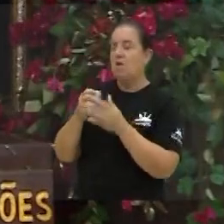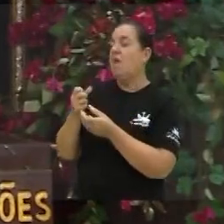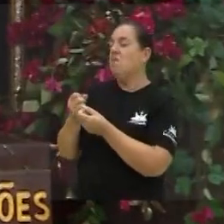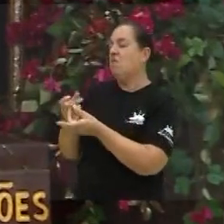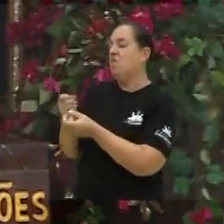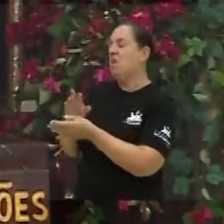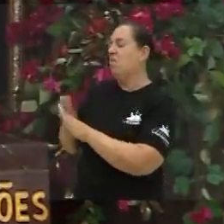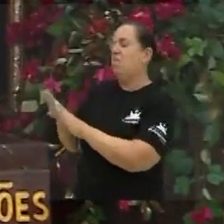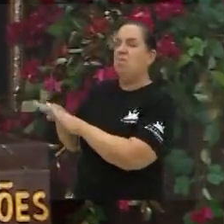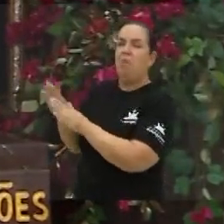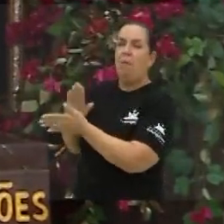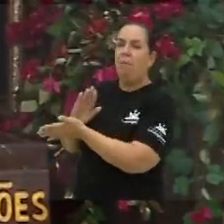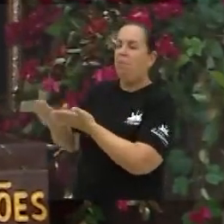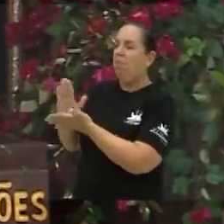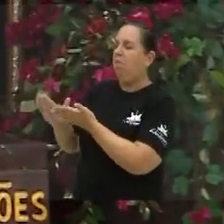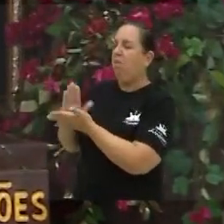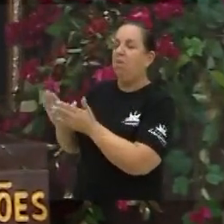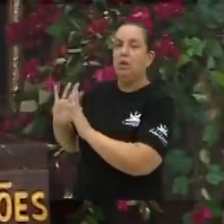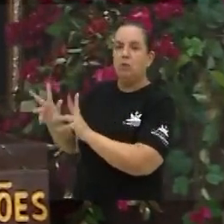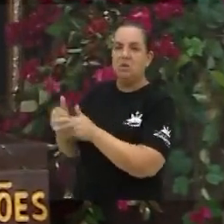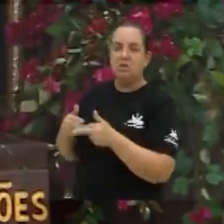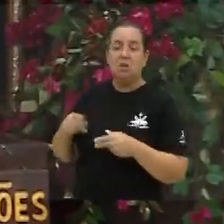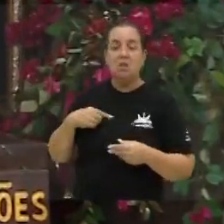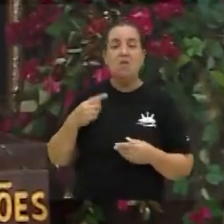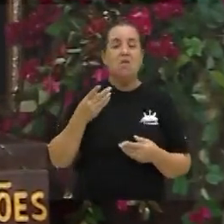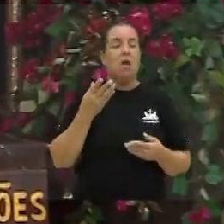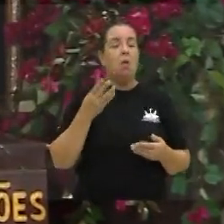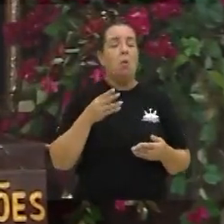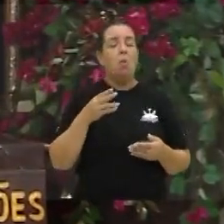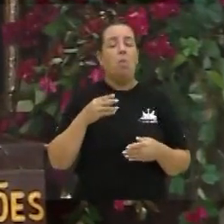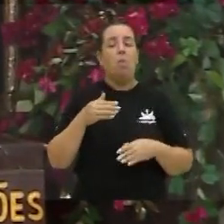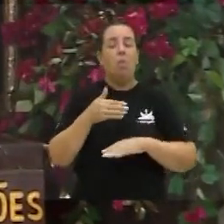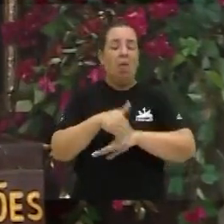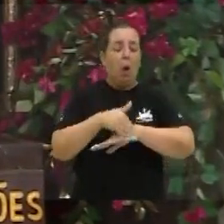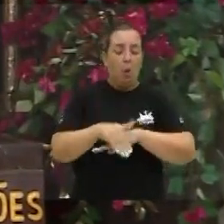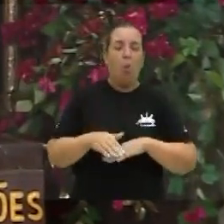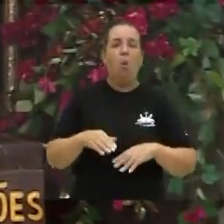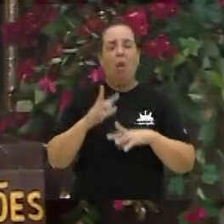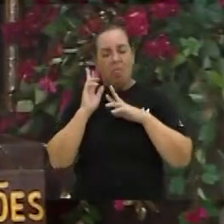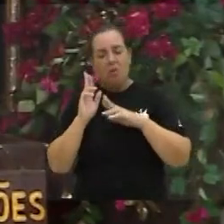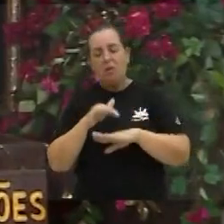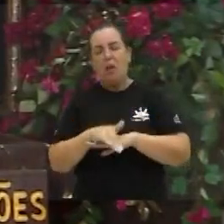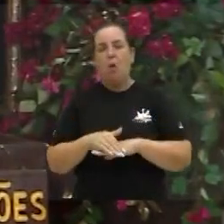como andarilho, mas os bens materiais não o dominam.